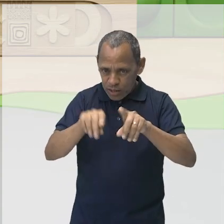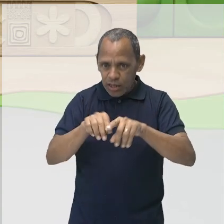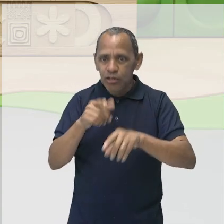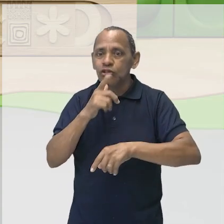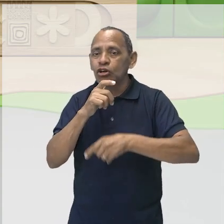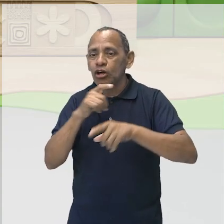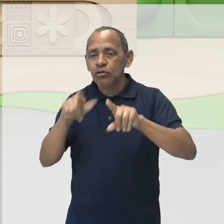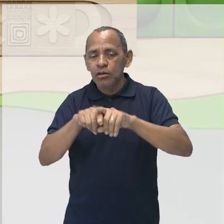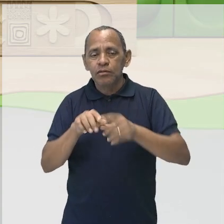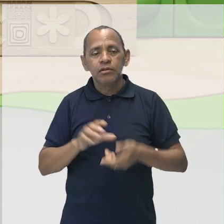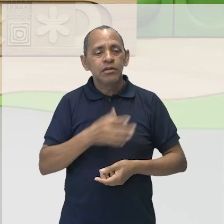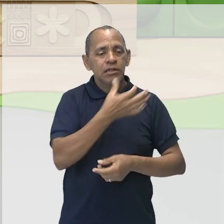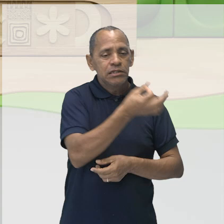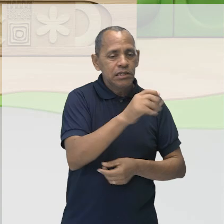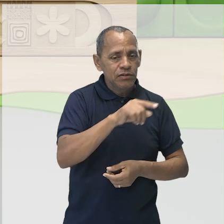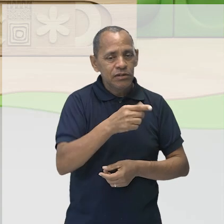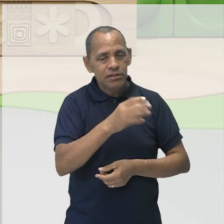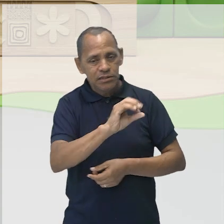o valor exato de